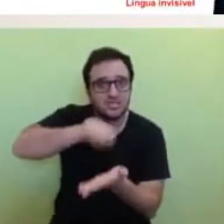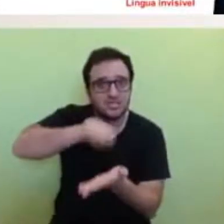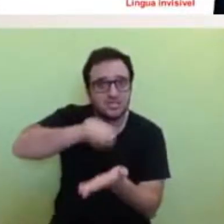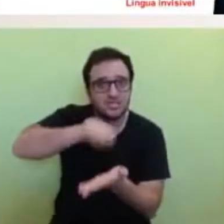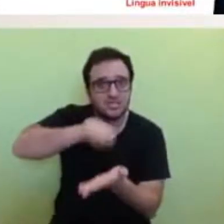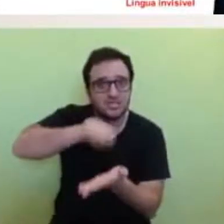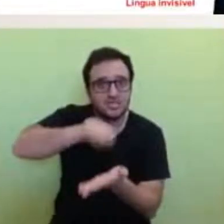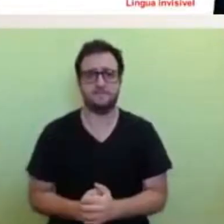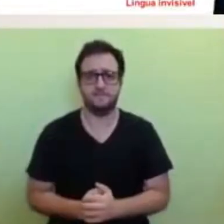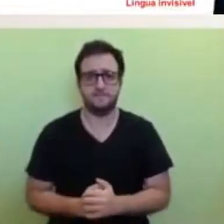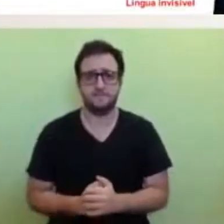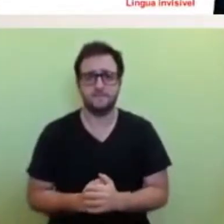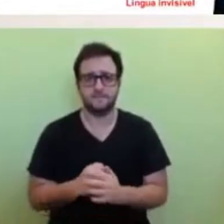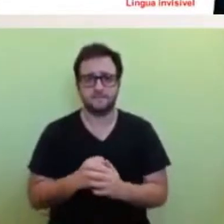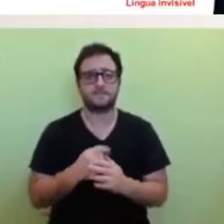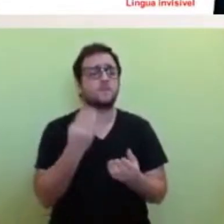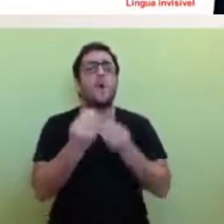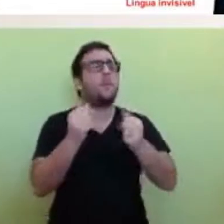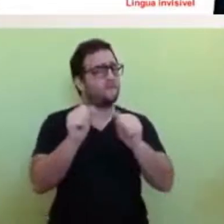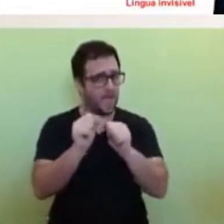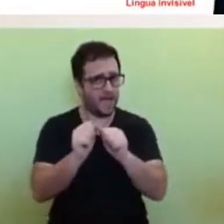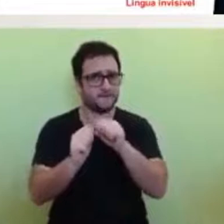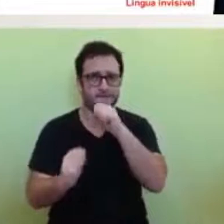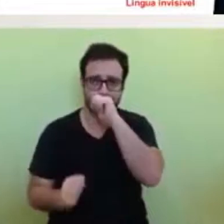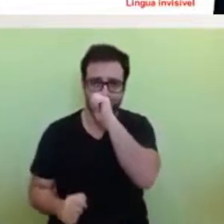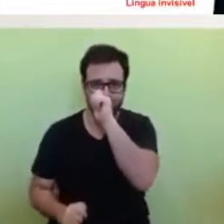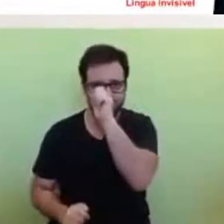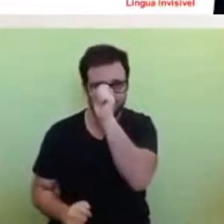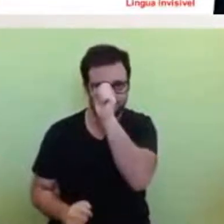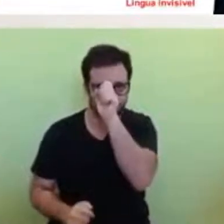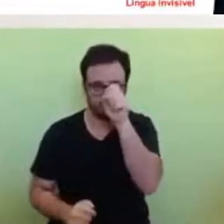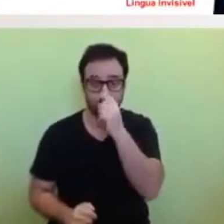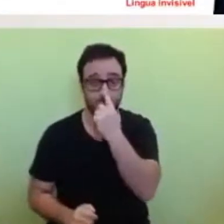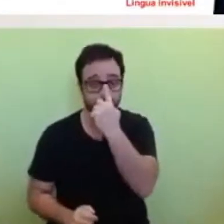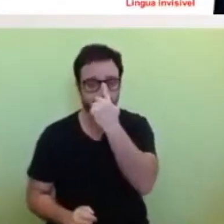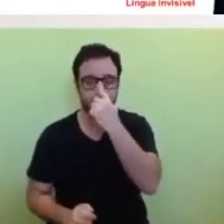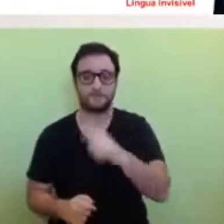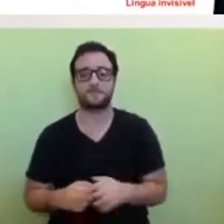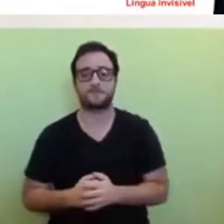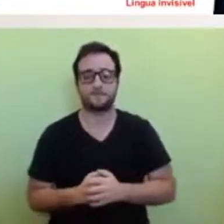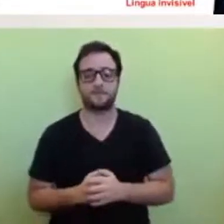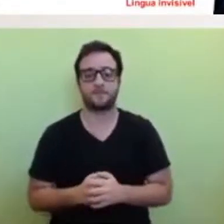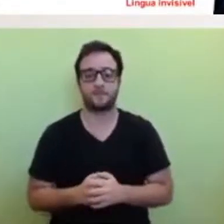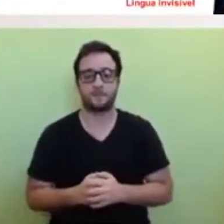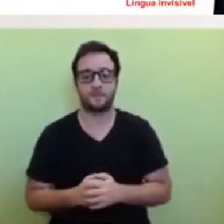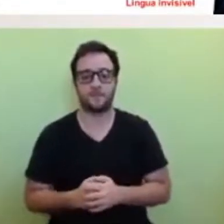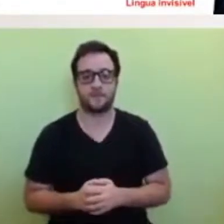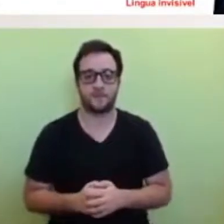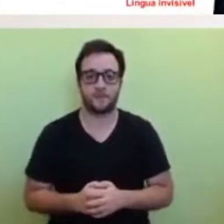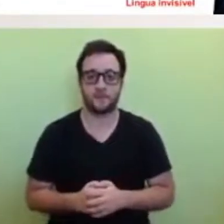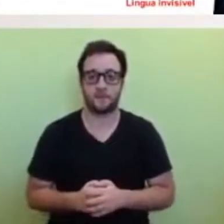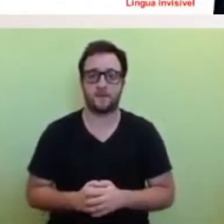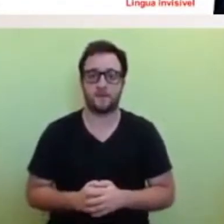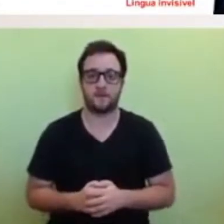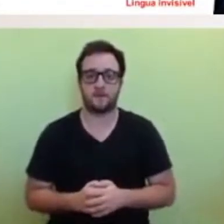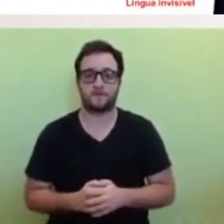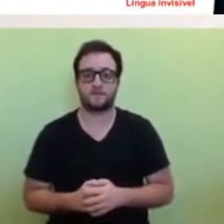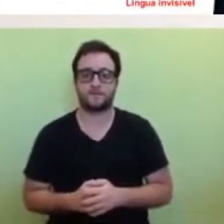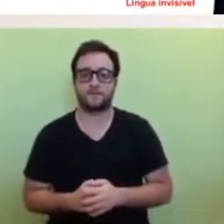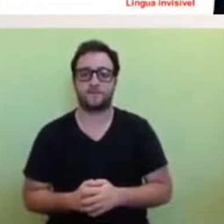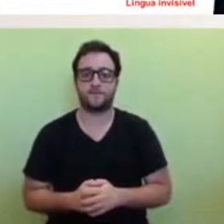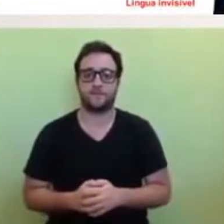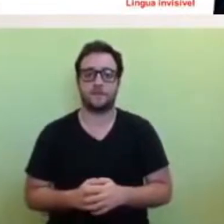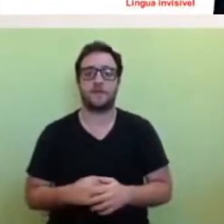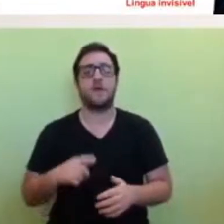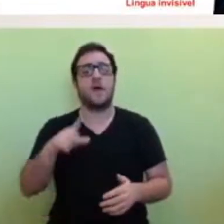meio da visão também. Já a língua oral, não. A língua vocal eu percebo por meio da audição e tenho que representar por algo que vai